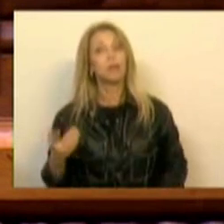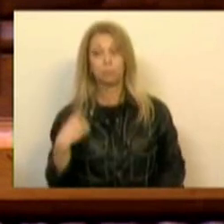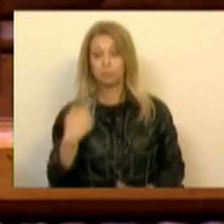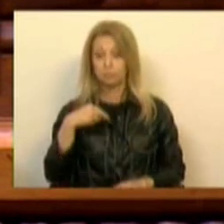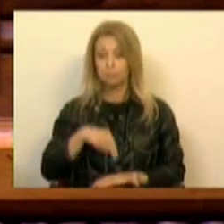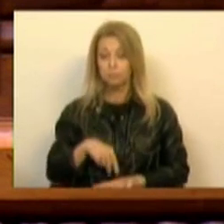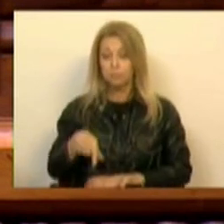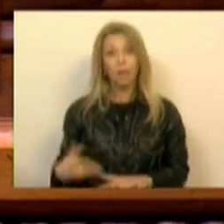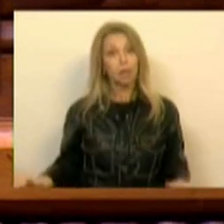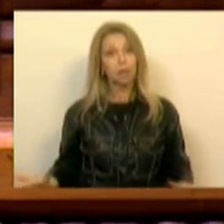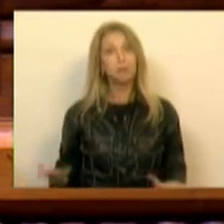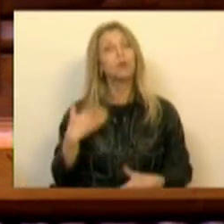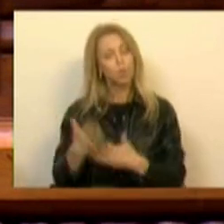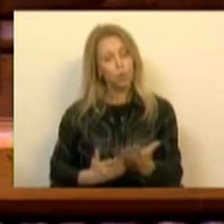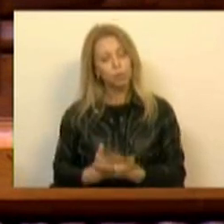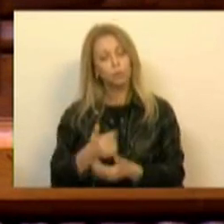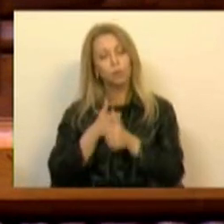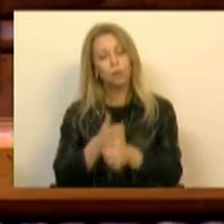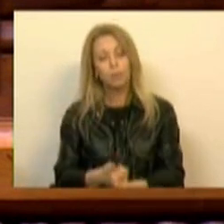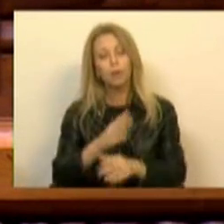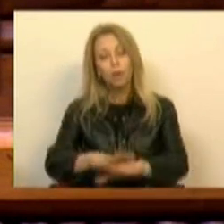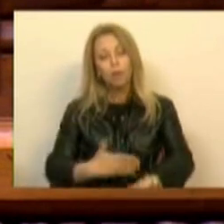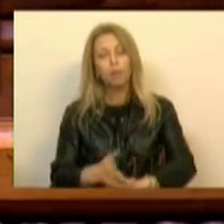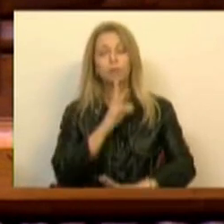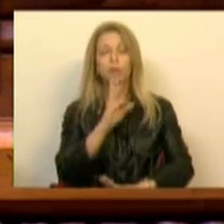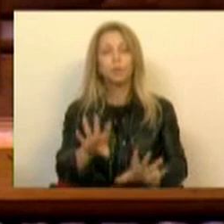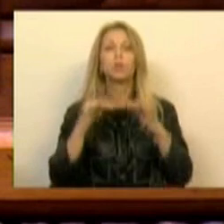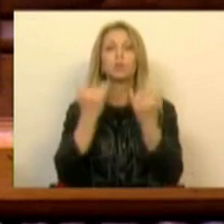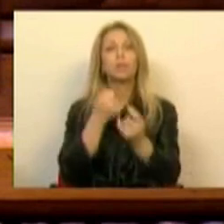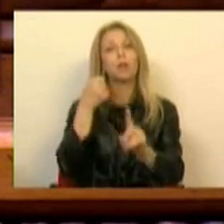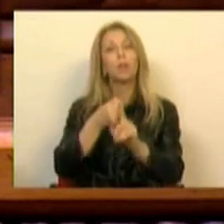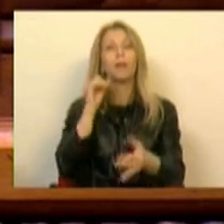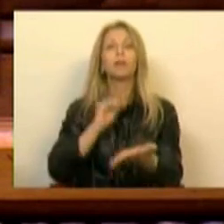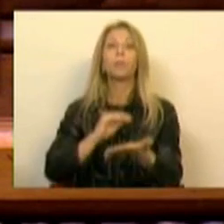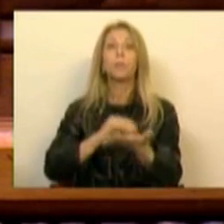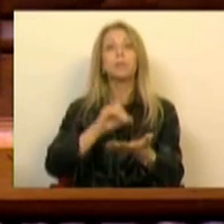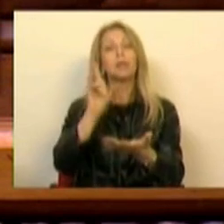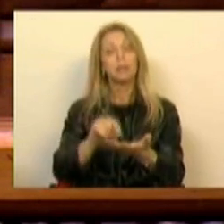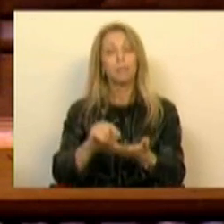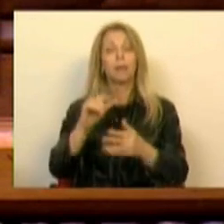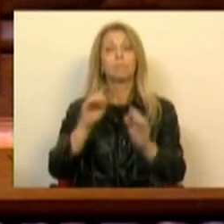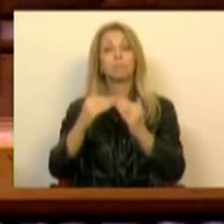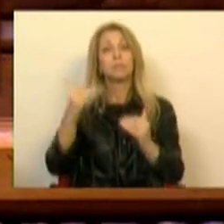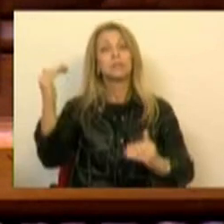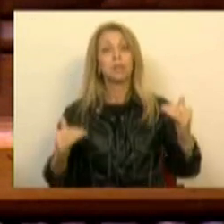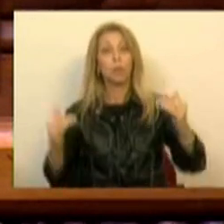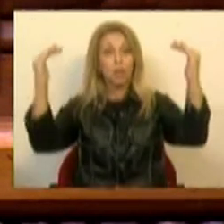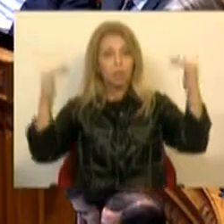estamos para prosseguir o caminho de reforço das respostas sociais, de combate à pobreza e de redução das desigualdades.